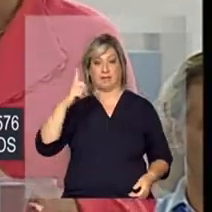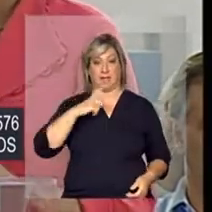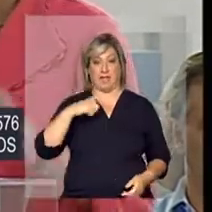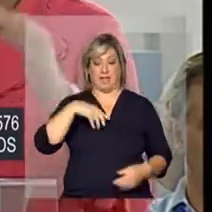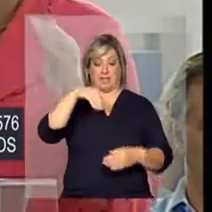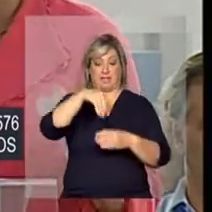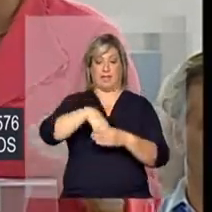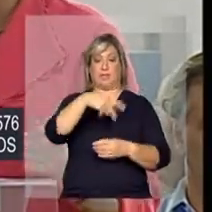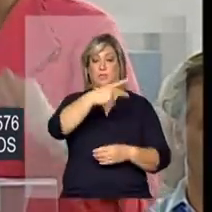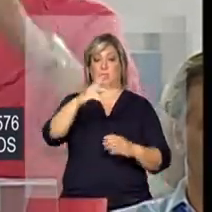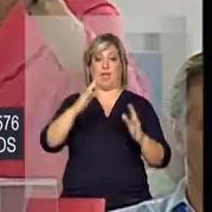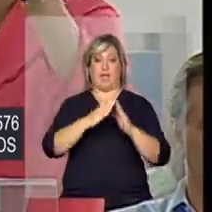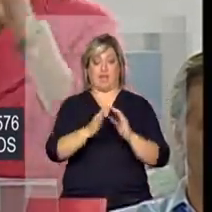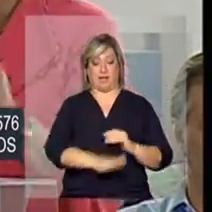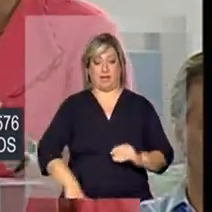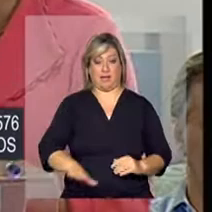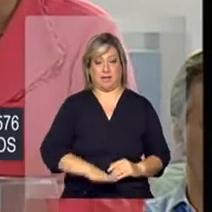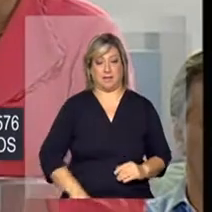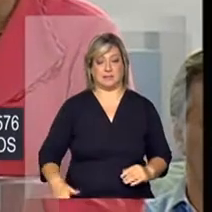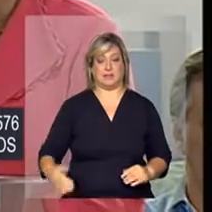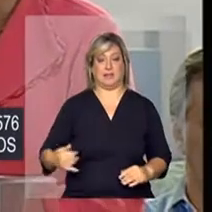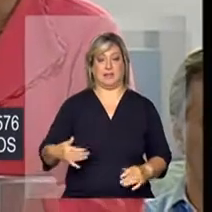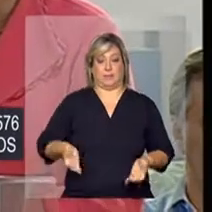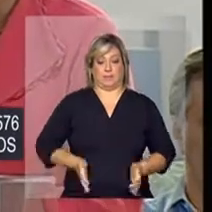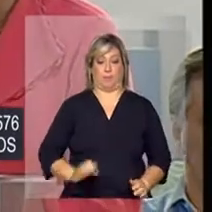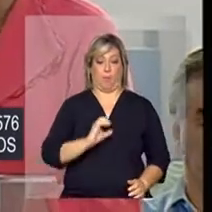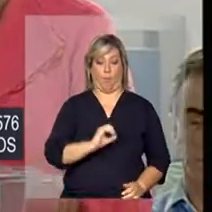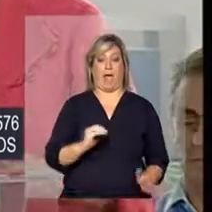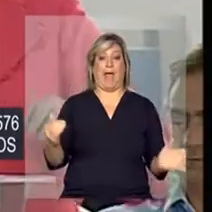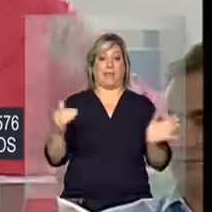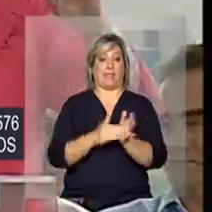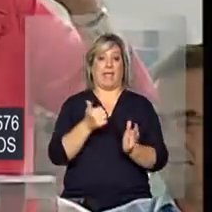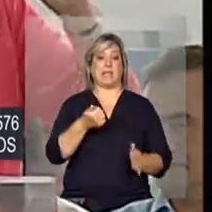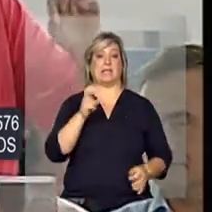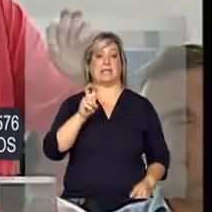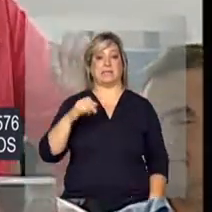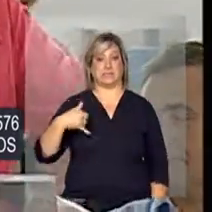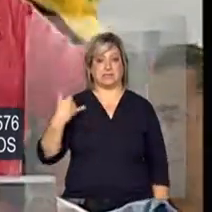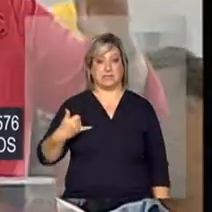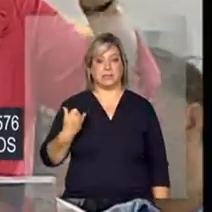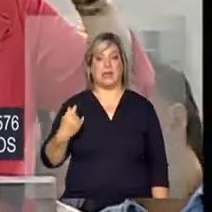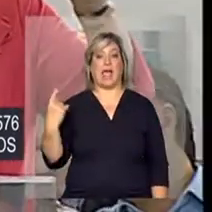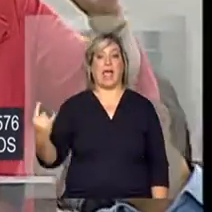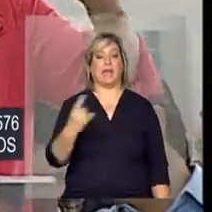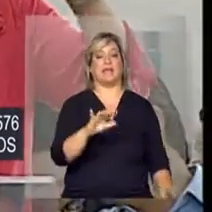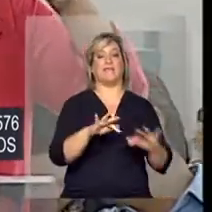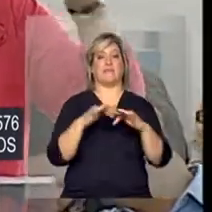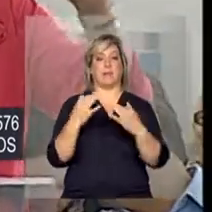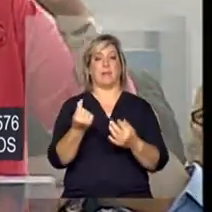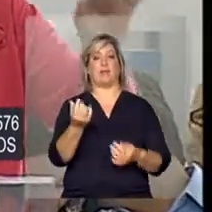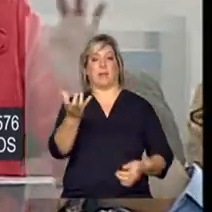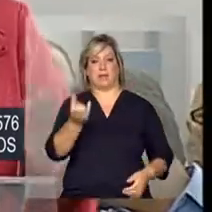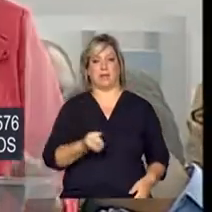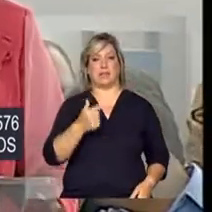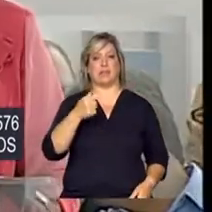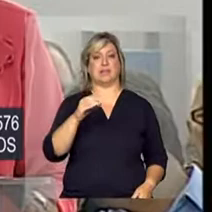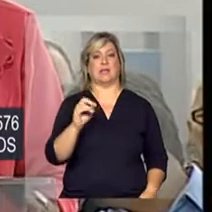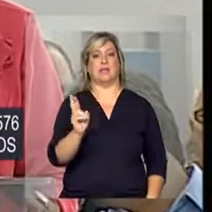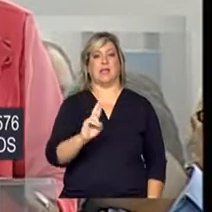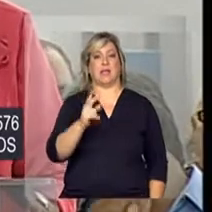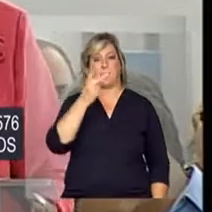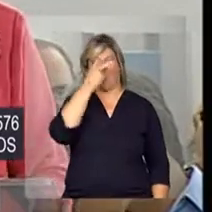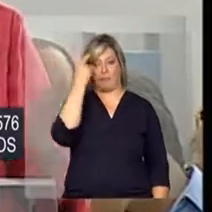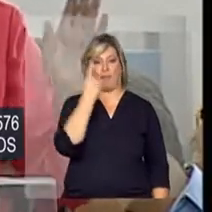tivesse criança até 15 anos de idade receberia, cada família receberia R$ 70 per